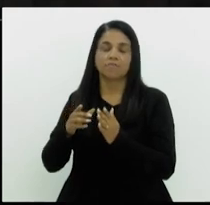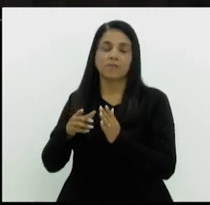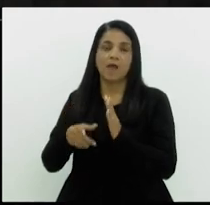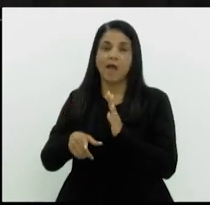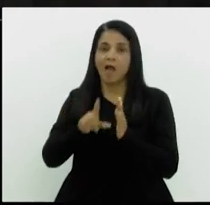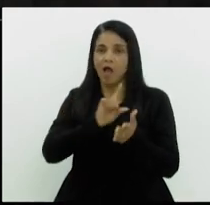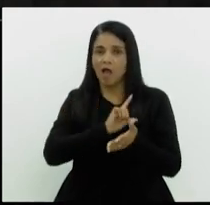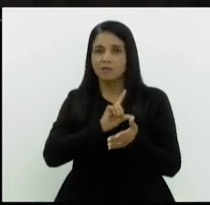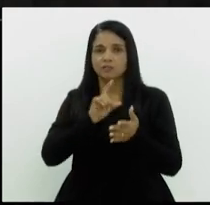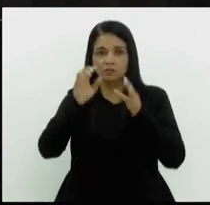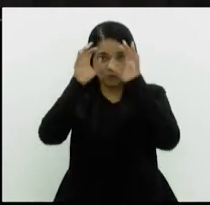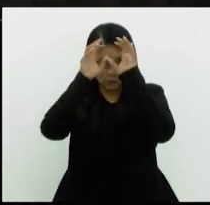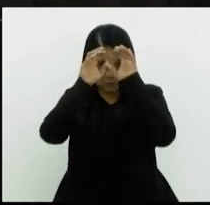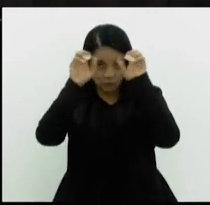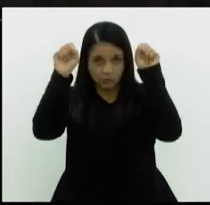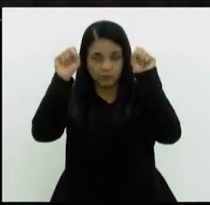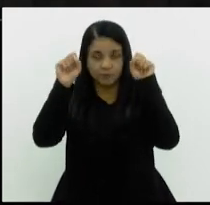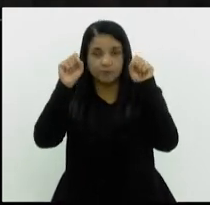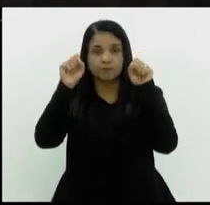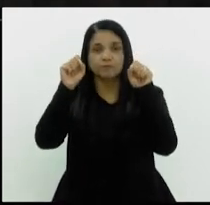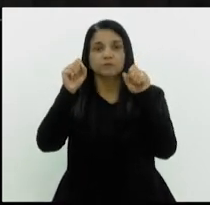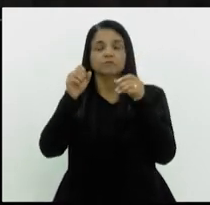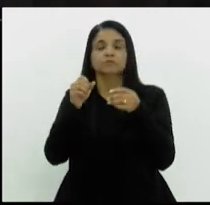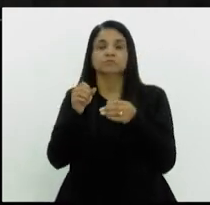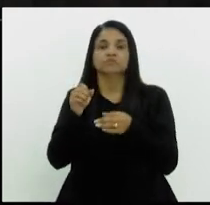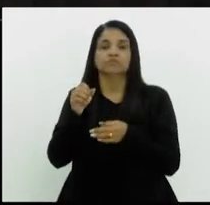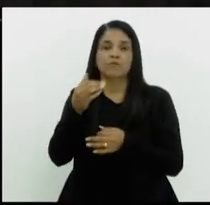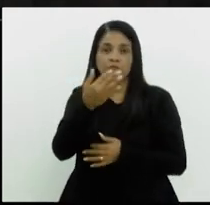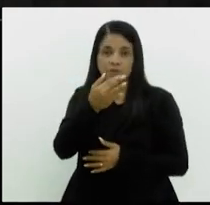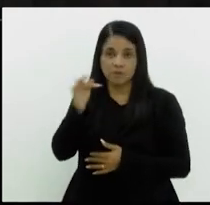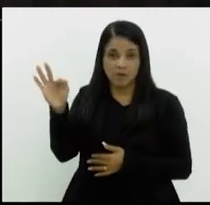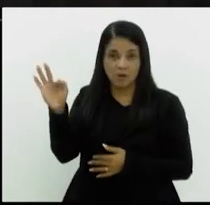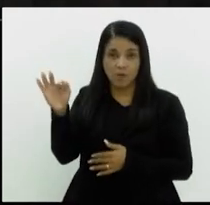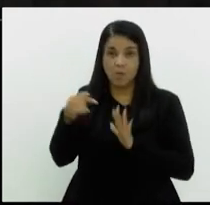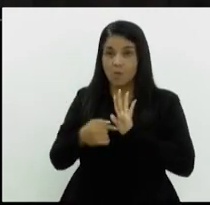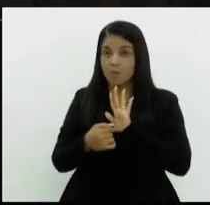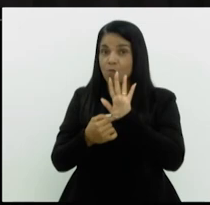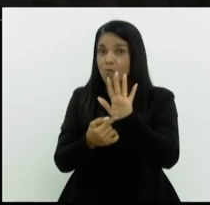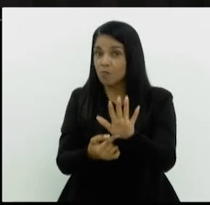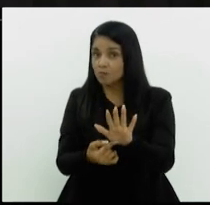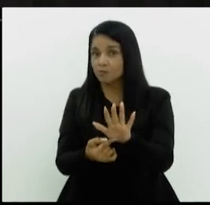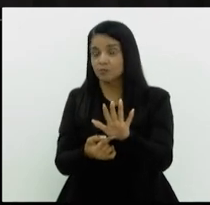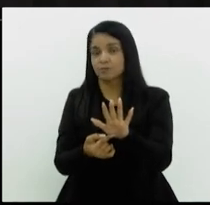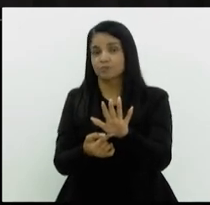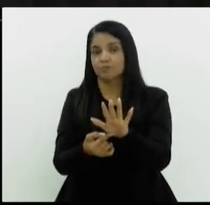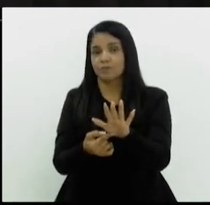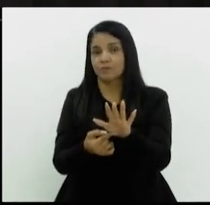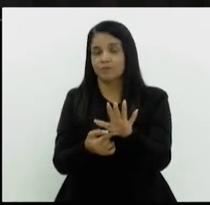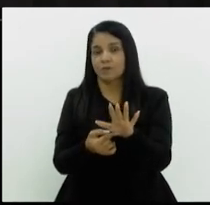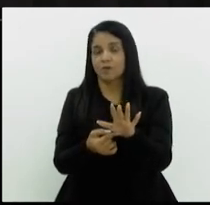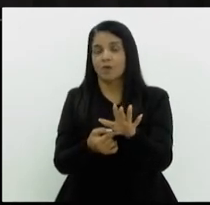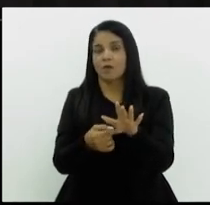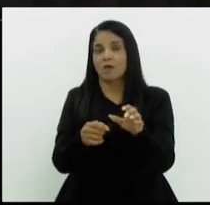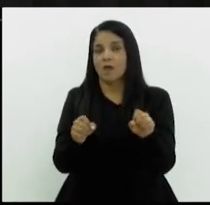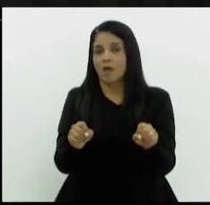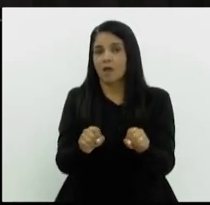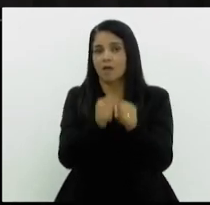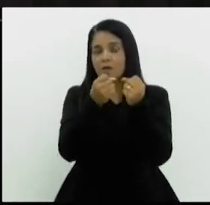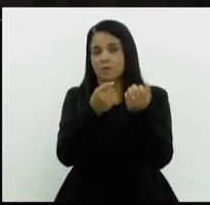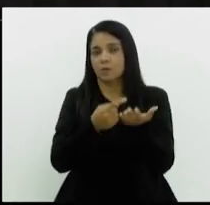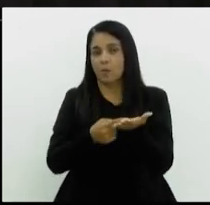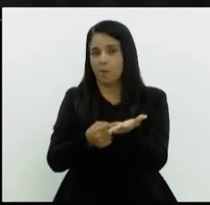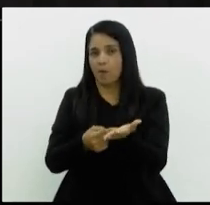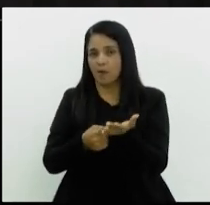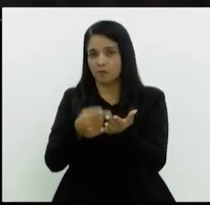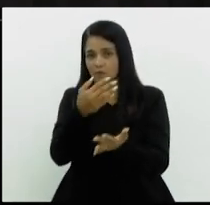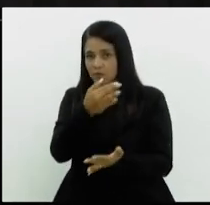no Supremo Tribunal Federal, mostrando claramente a quebra do Pacto Federativo, porque